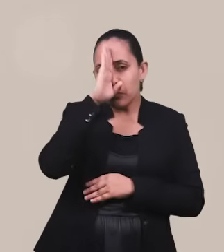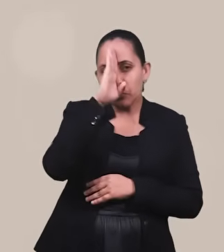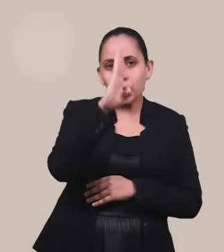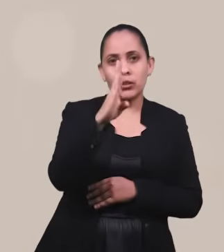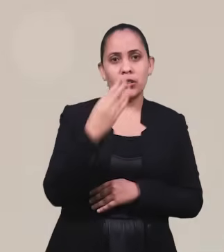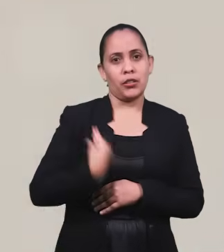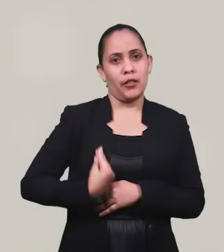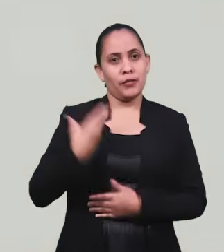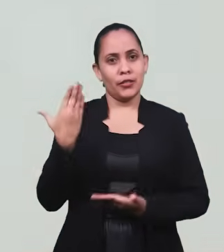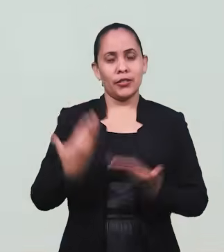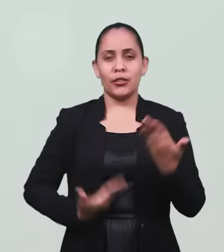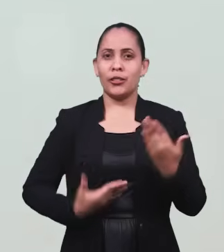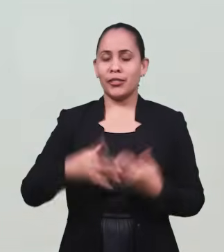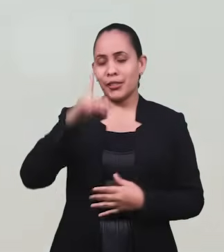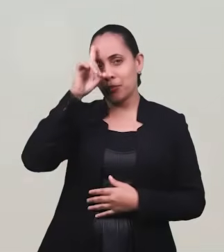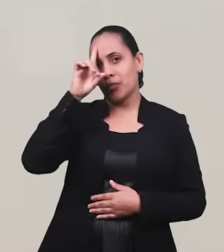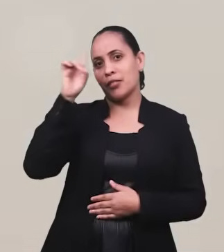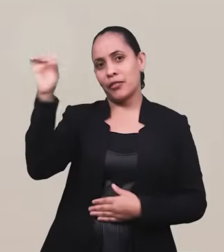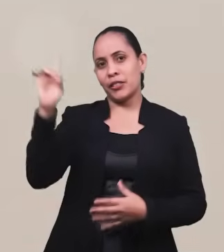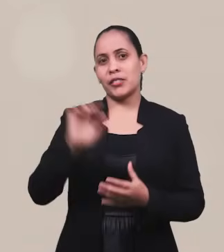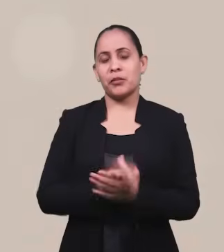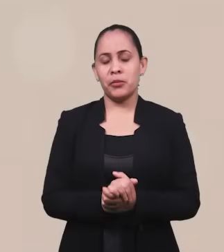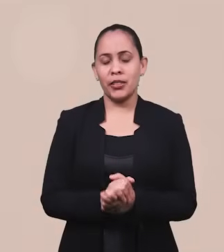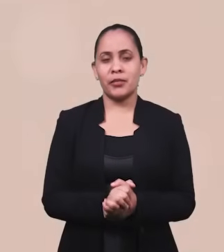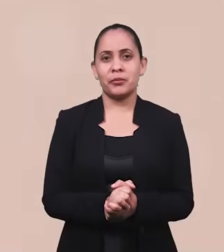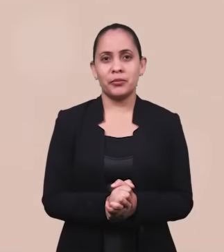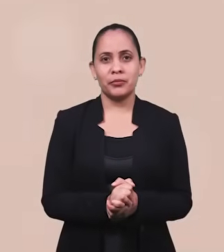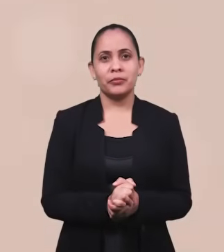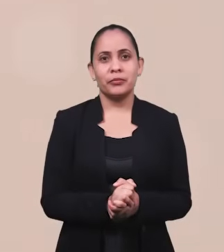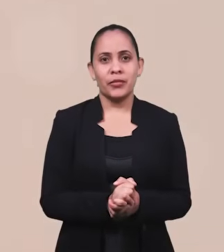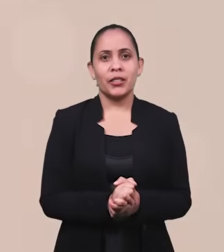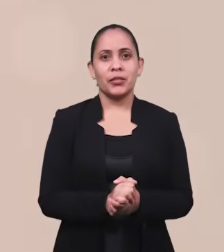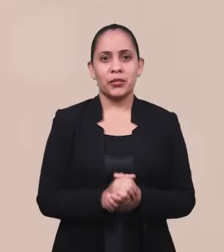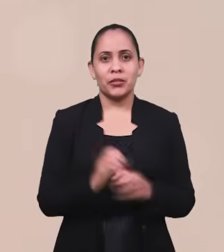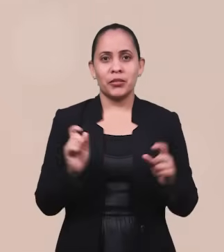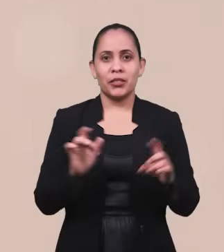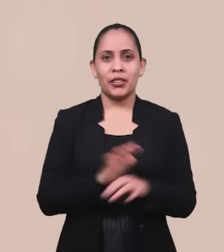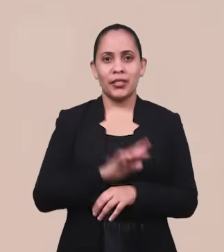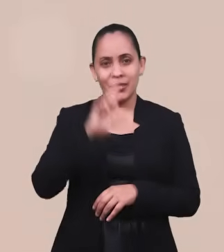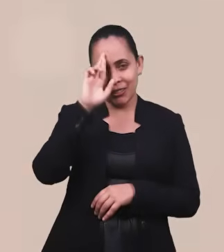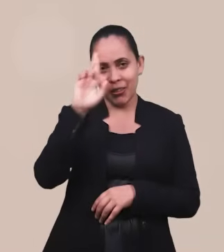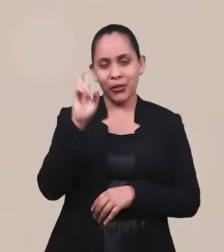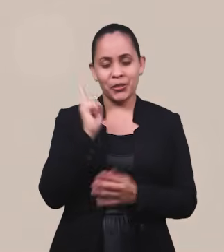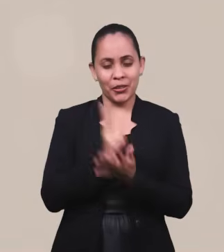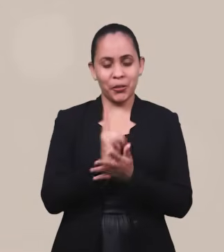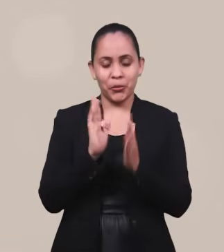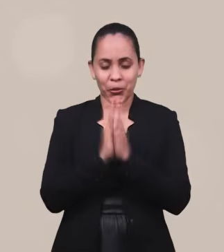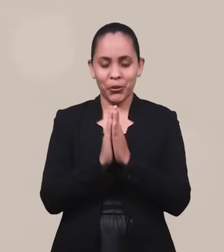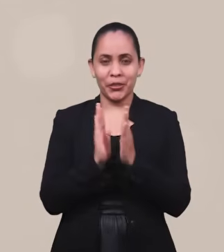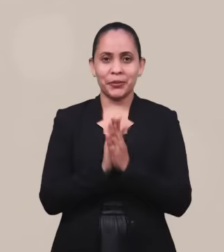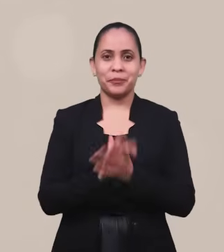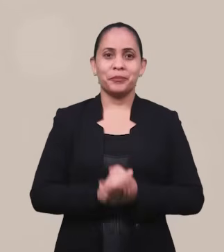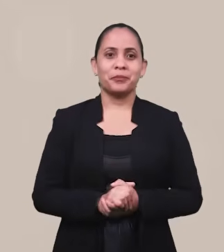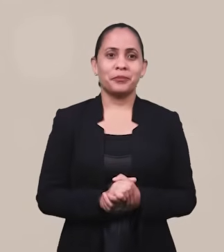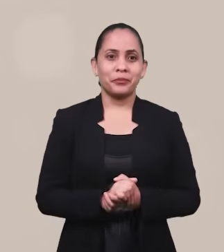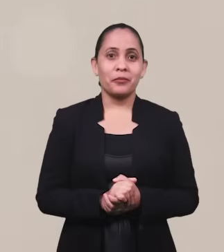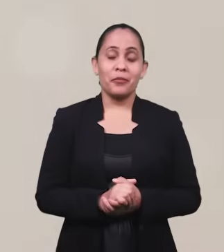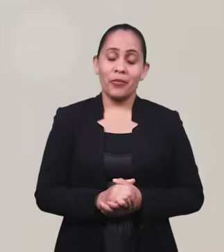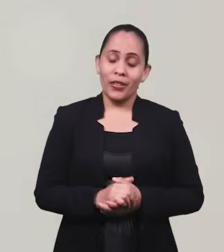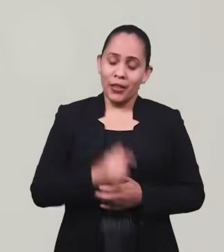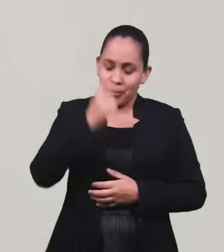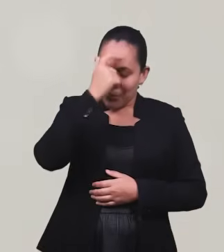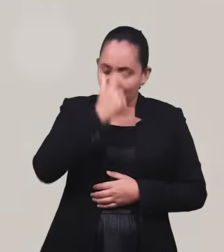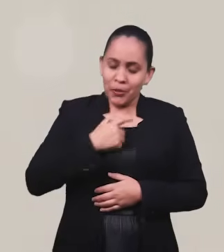de uma serva, Ela alcança, a eternidade quando a gente está orando, Então, para mim